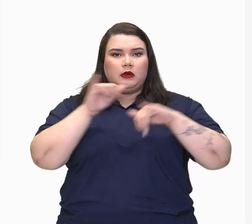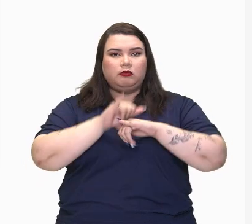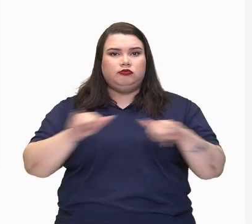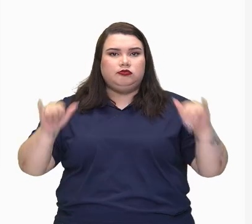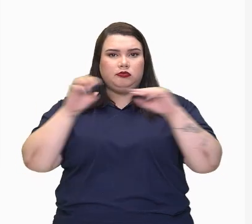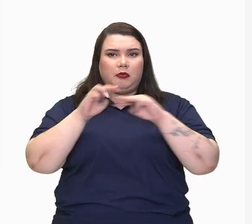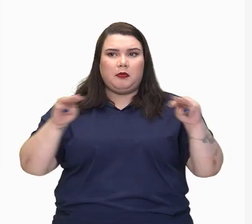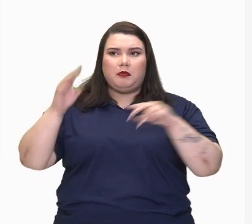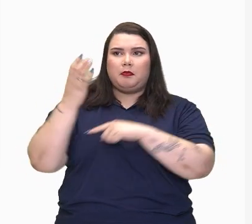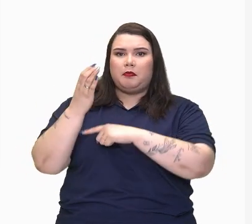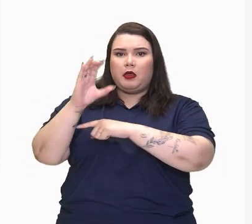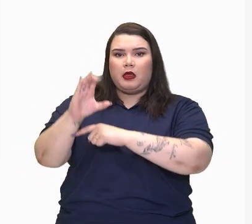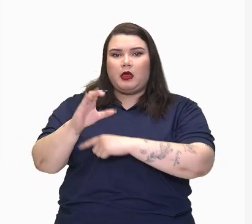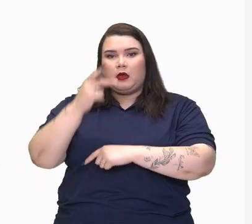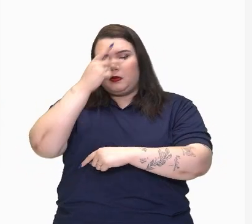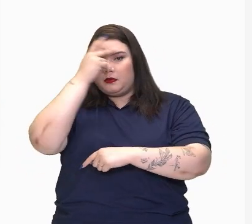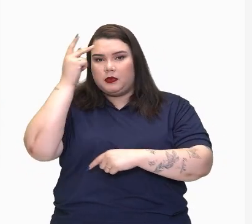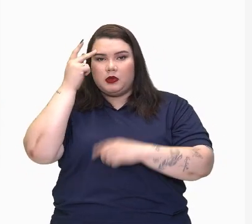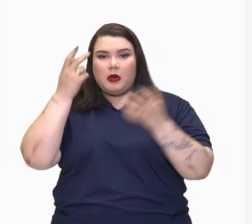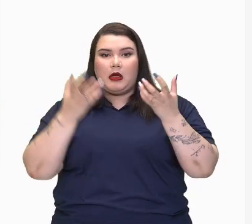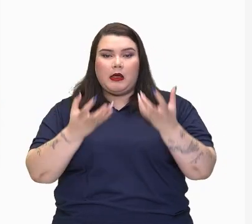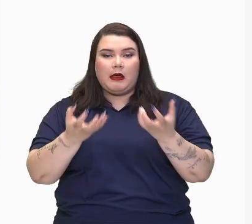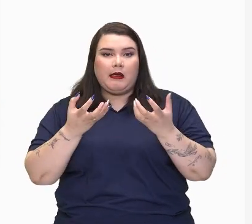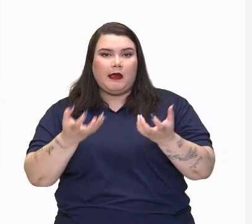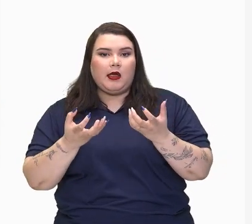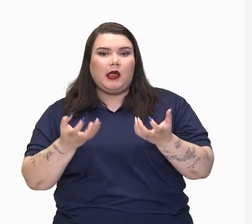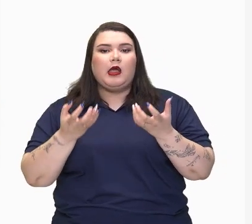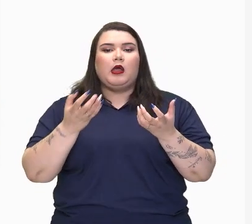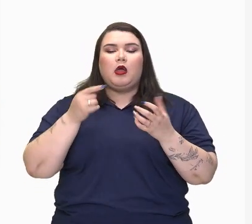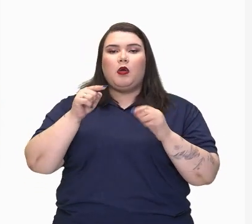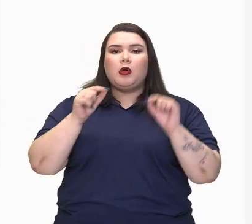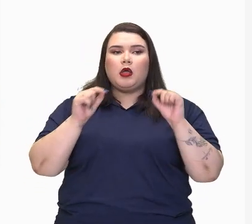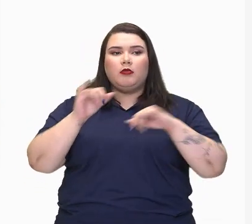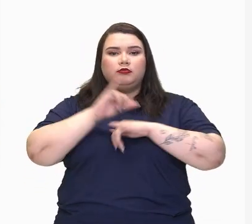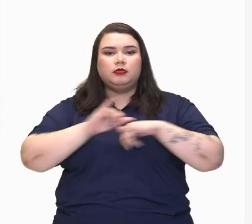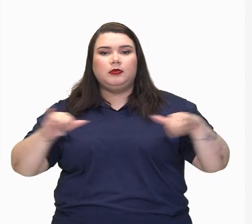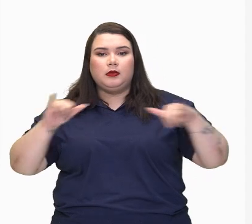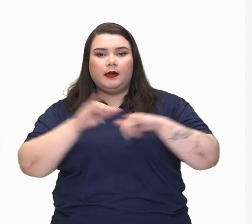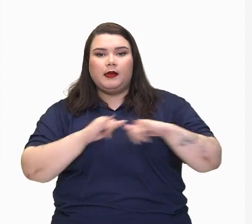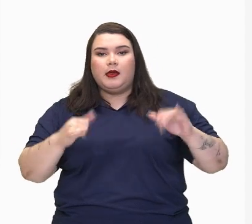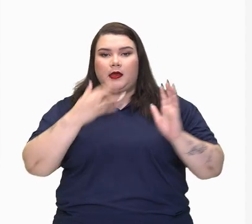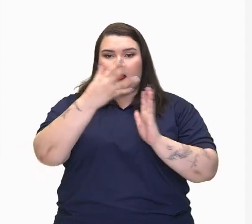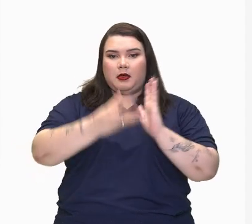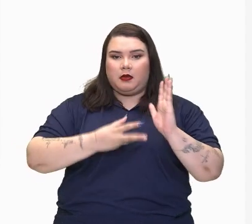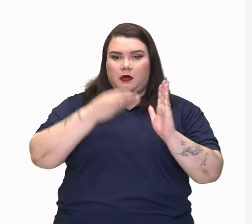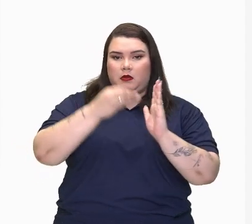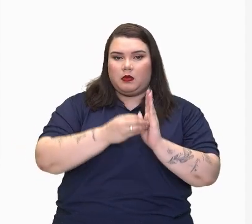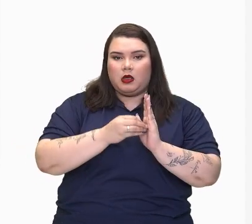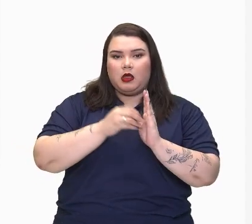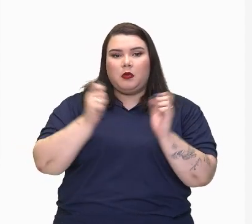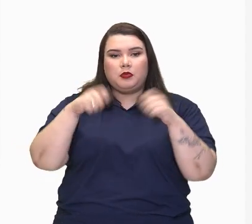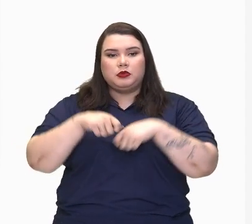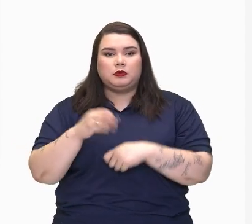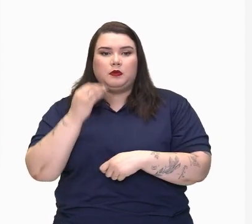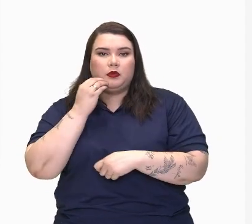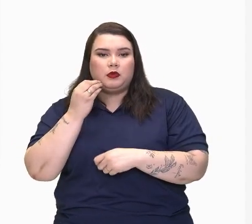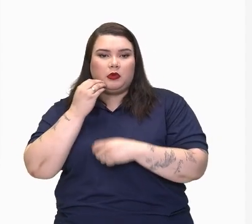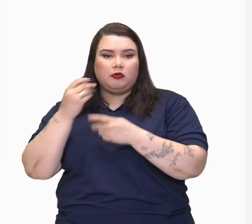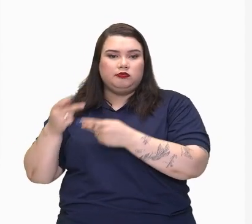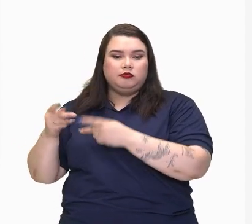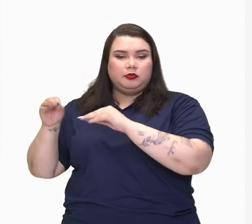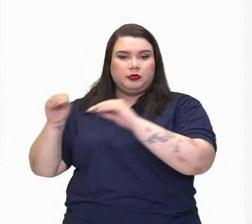você vendesse a imagem, vendesse que a Amazônia era uma terra de oportunidades. A gente tem